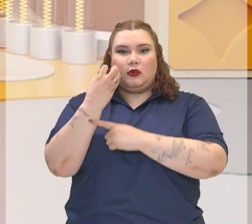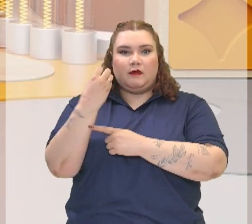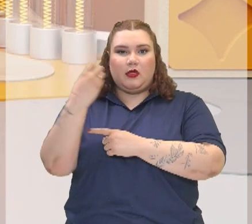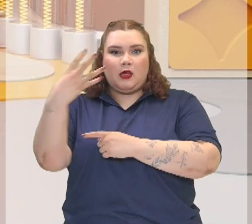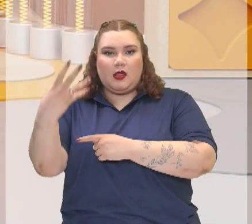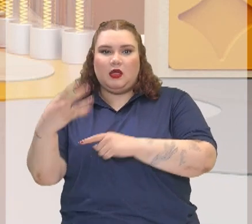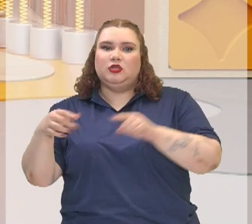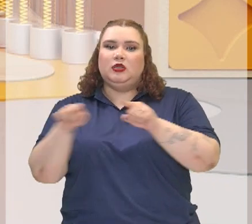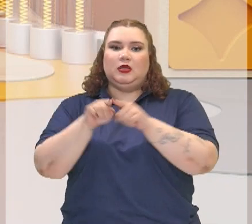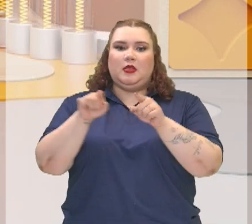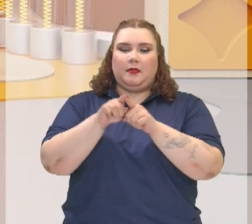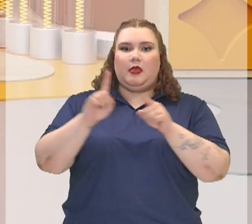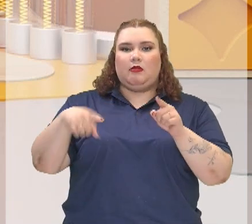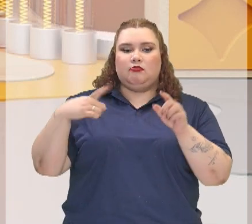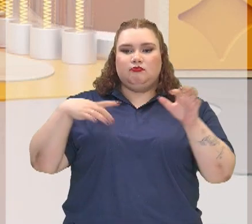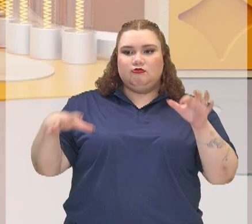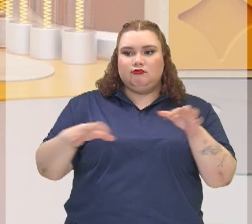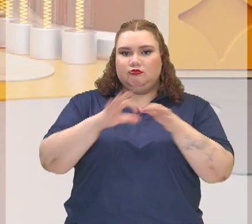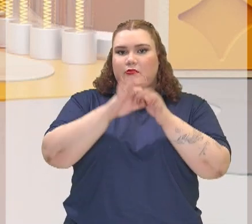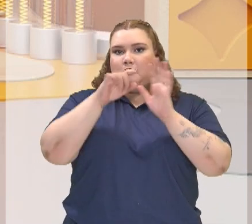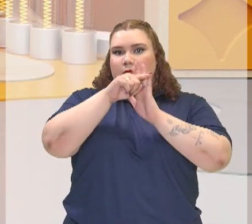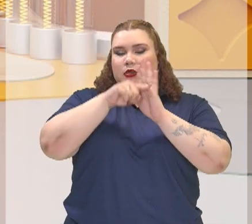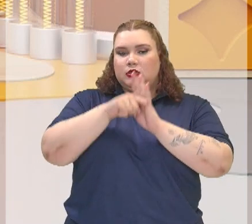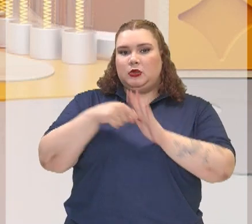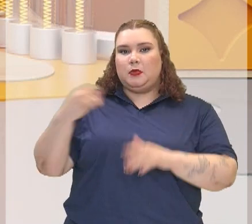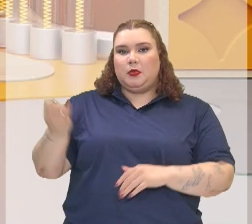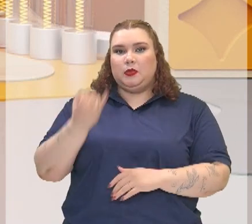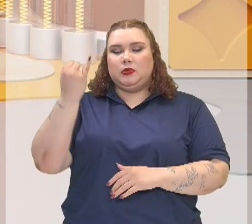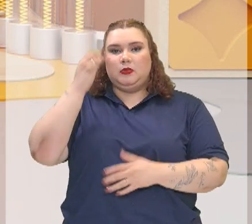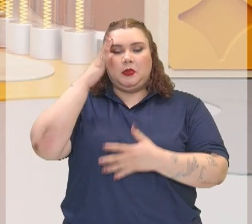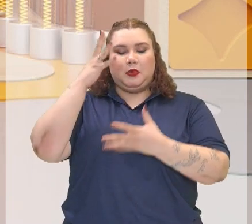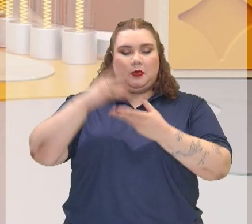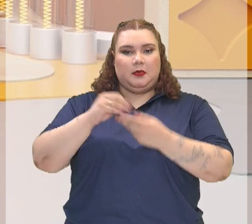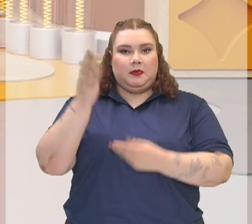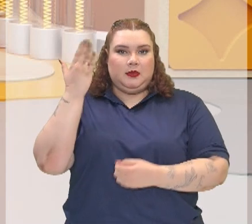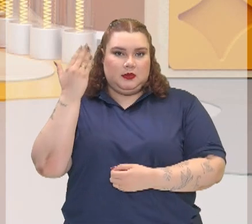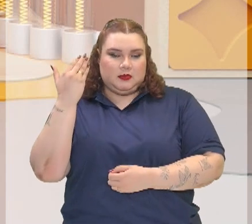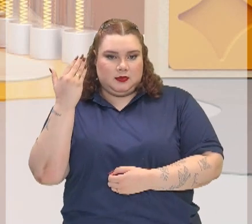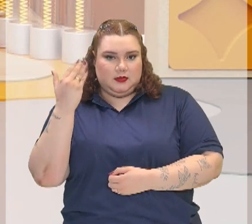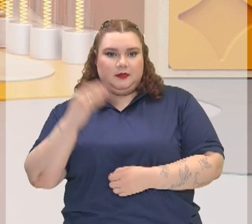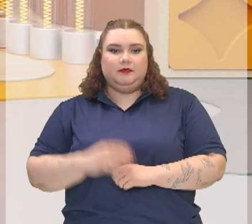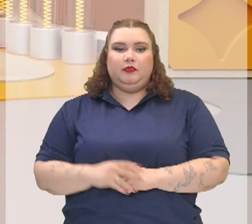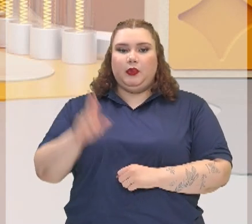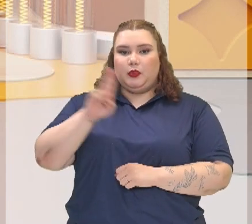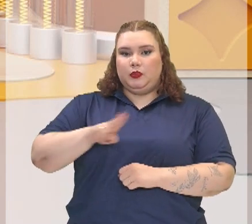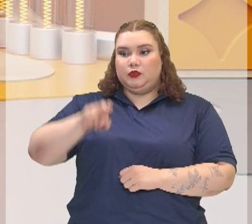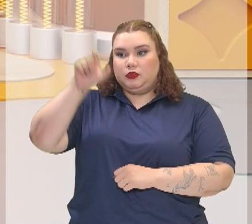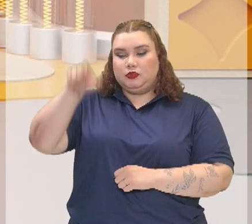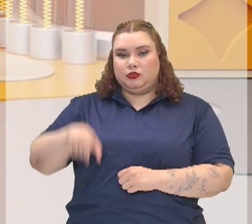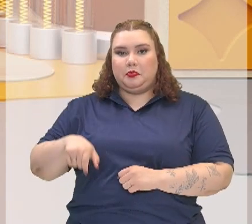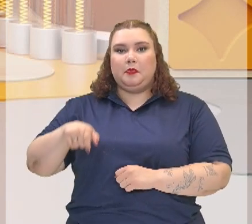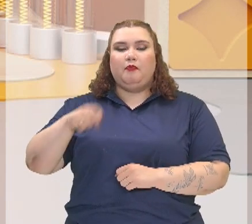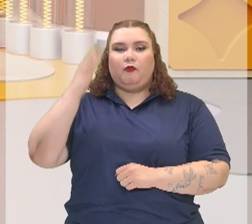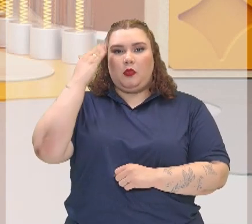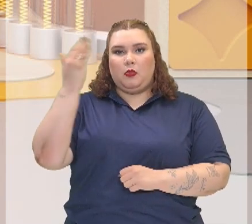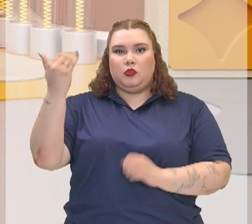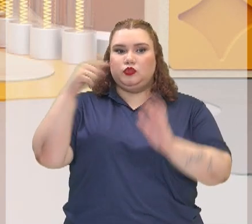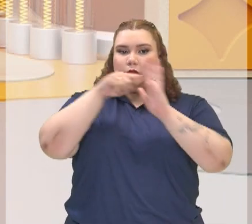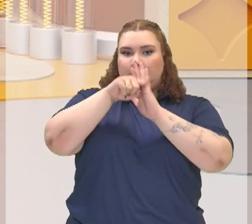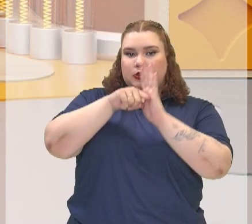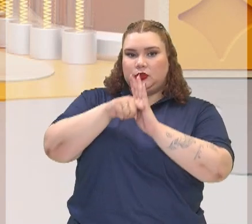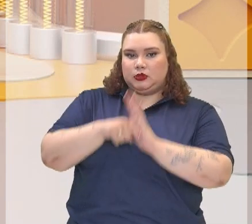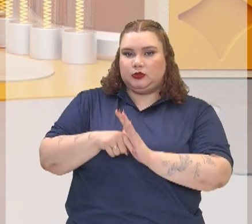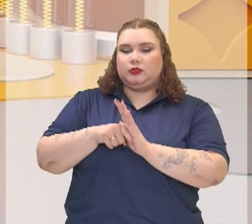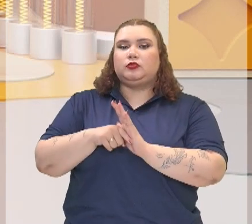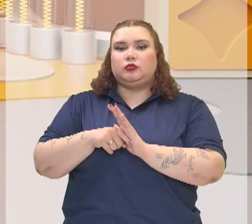viraram pistas importantes para entender o passado, sendo usadas pelos historiadores como fontes históricas. Então, olha